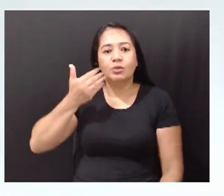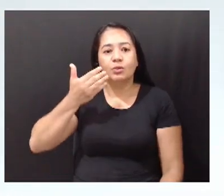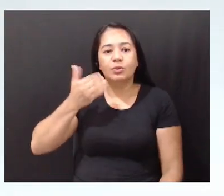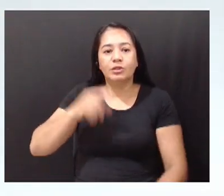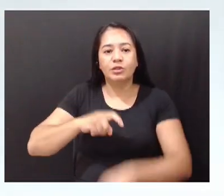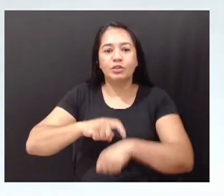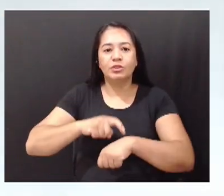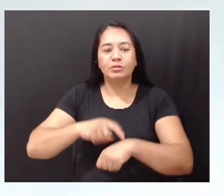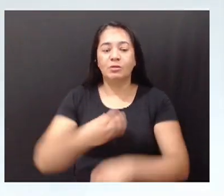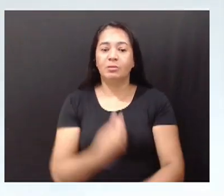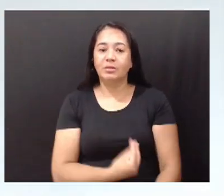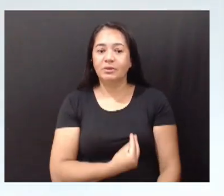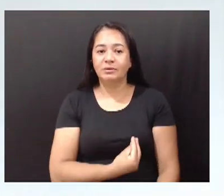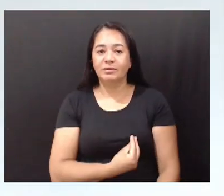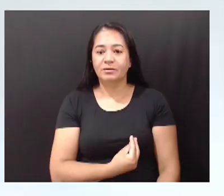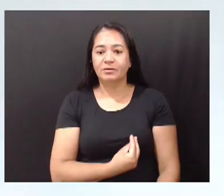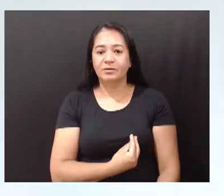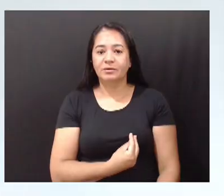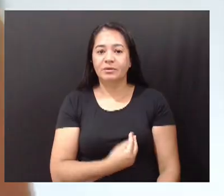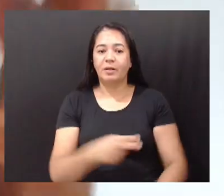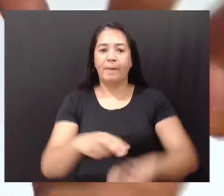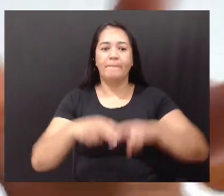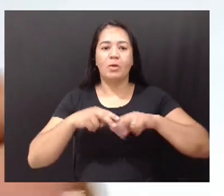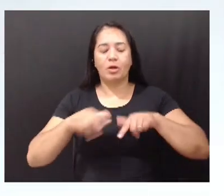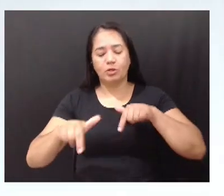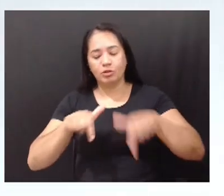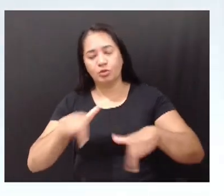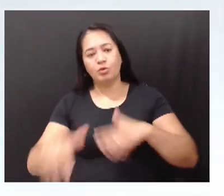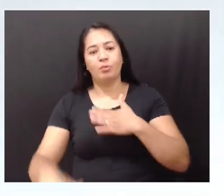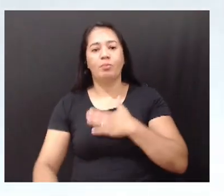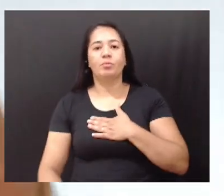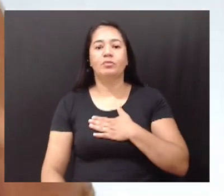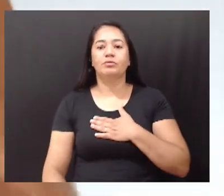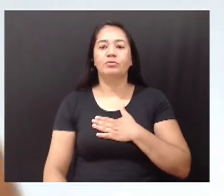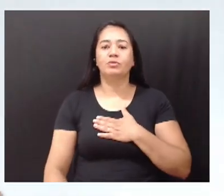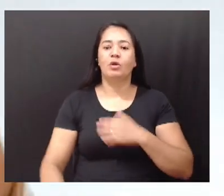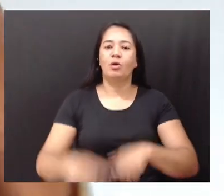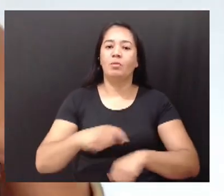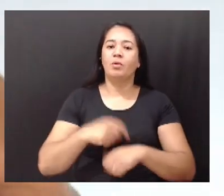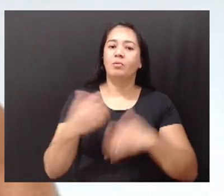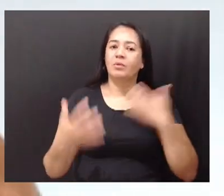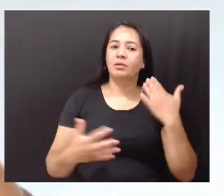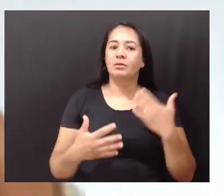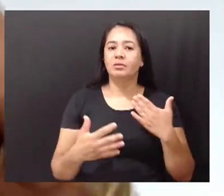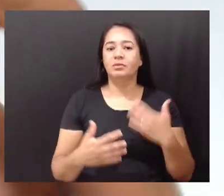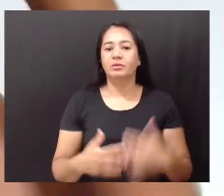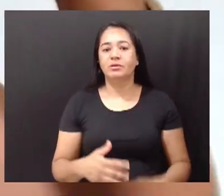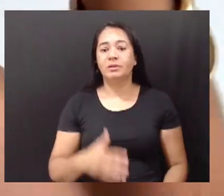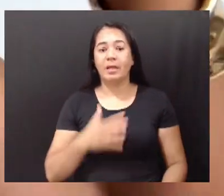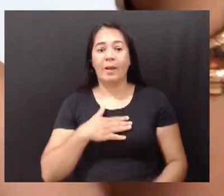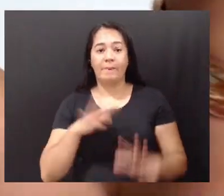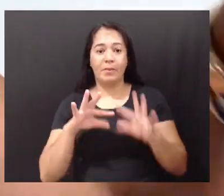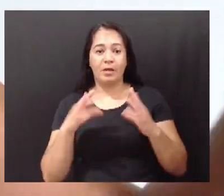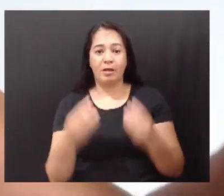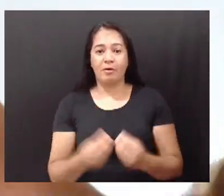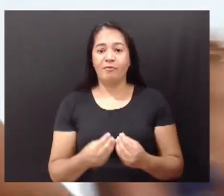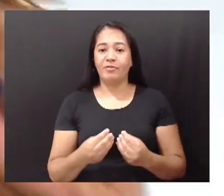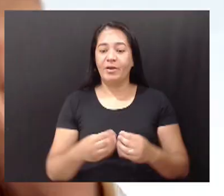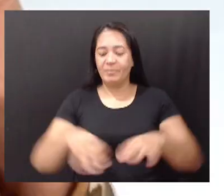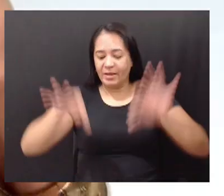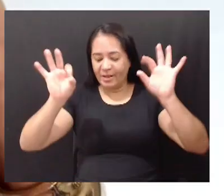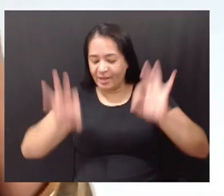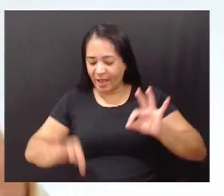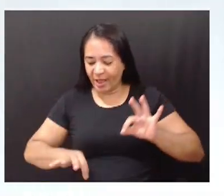vida, né, que através do meu trabalho, através do meu momento de lazer, no final de semana, de pegar minha família e fazer um piquenique, de fazer uma